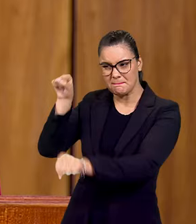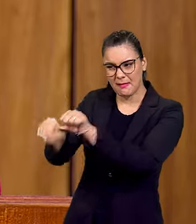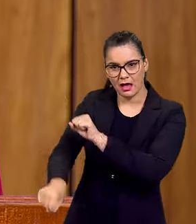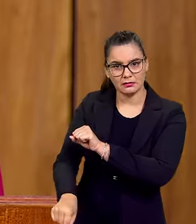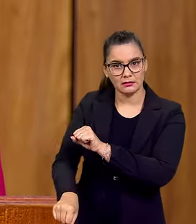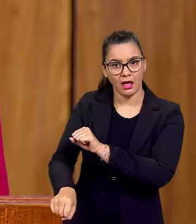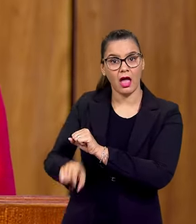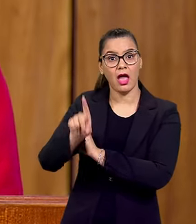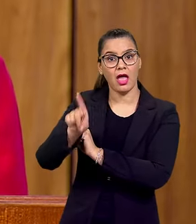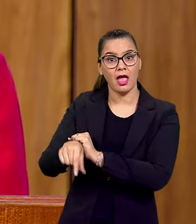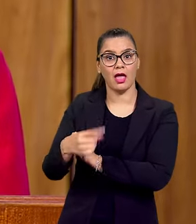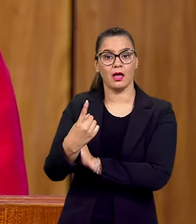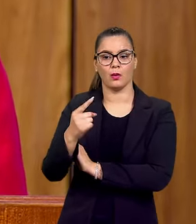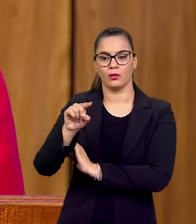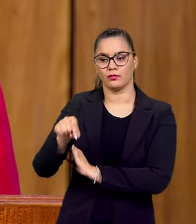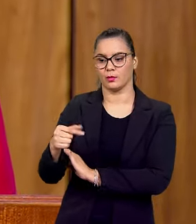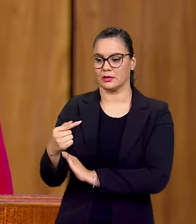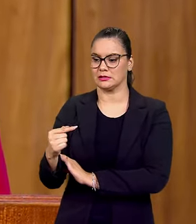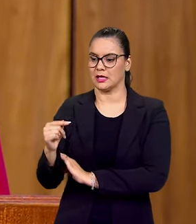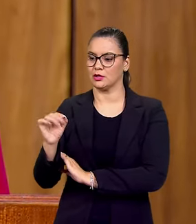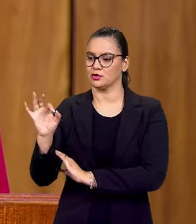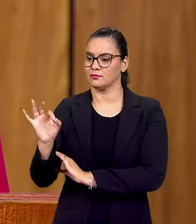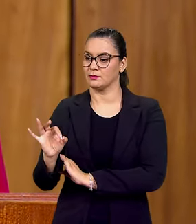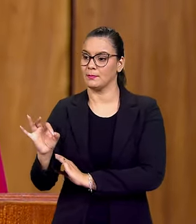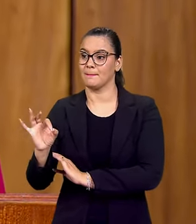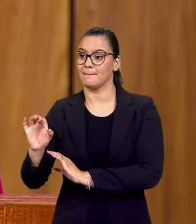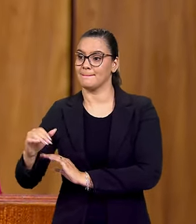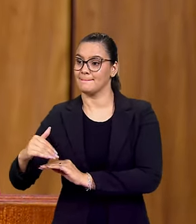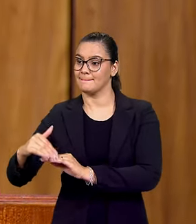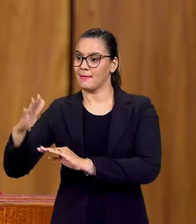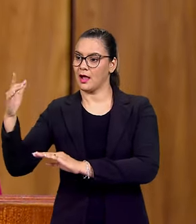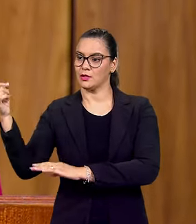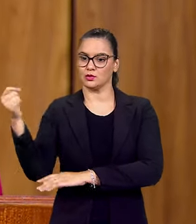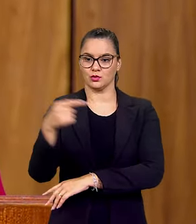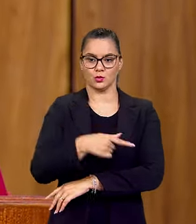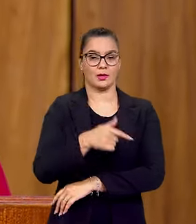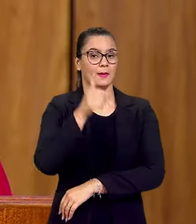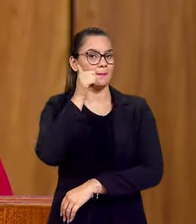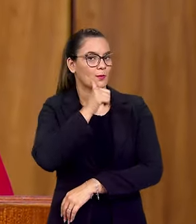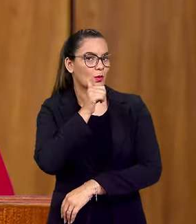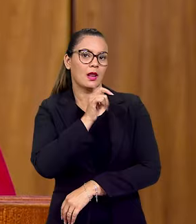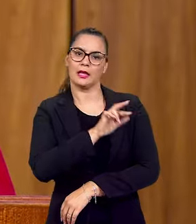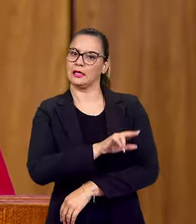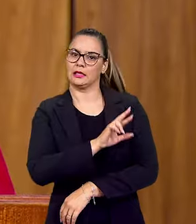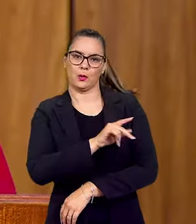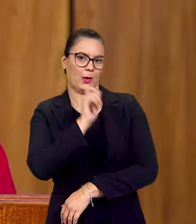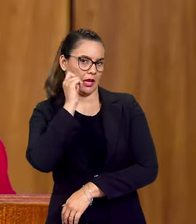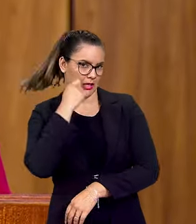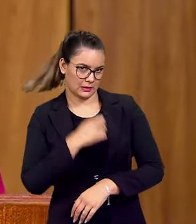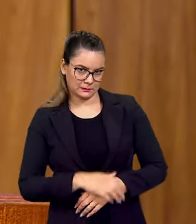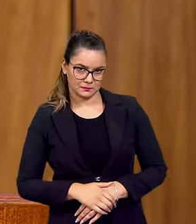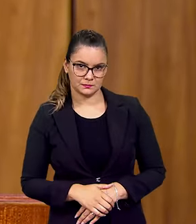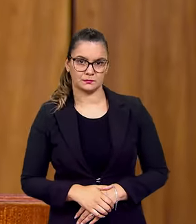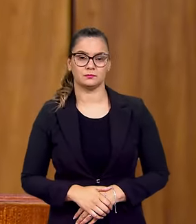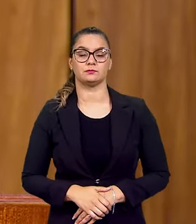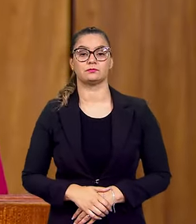negra ser assassinada é 1,7 vezes maior do que o da mulher não